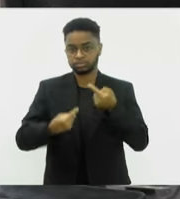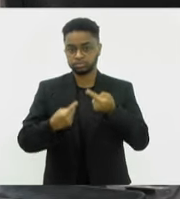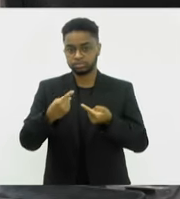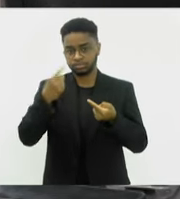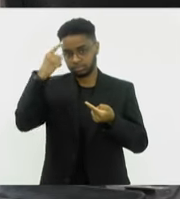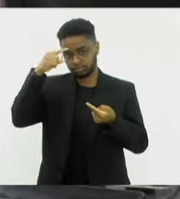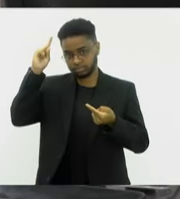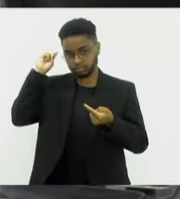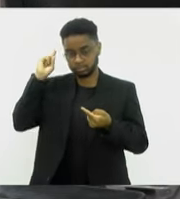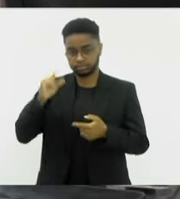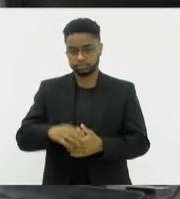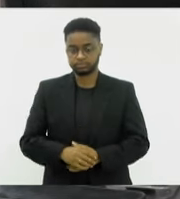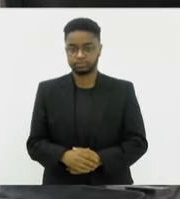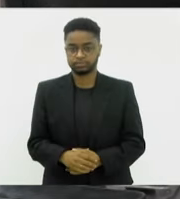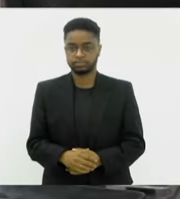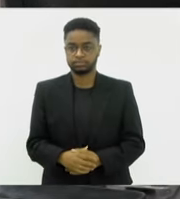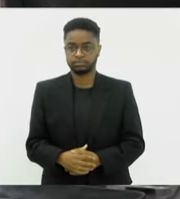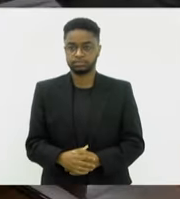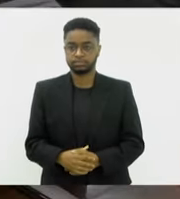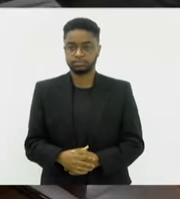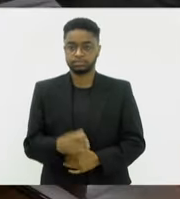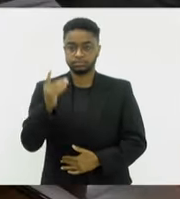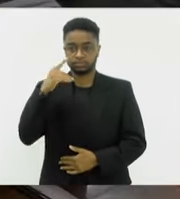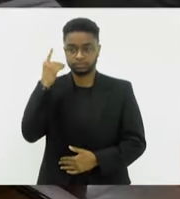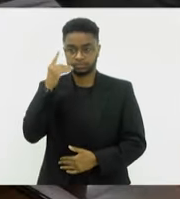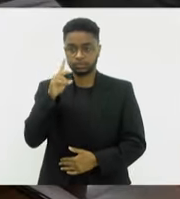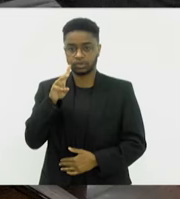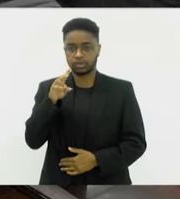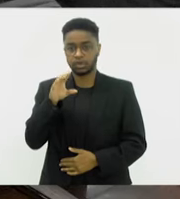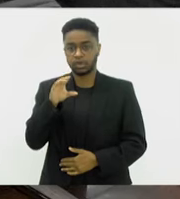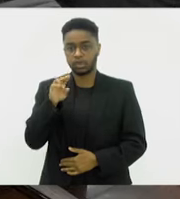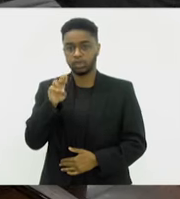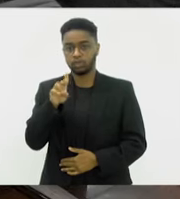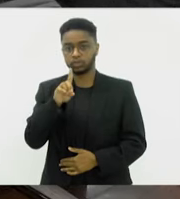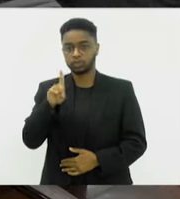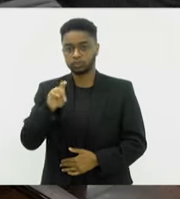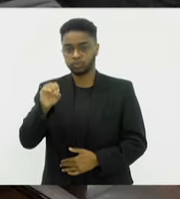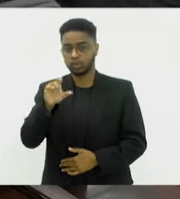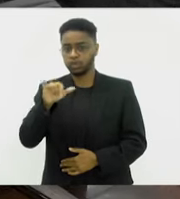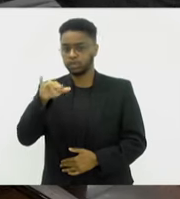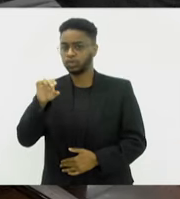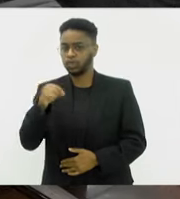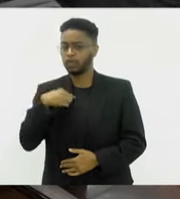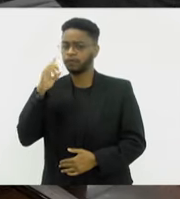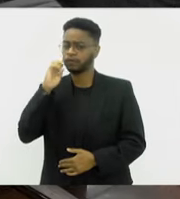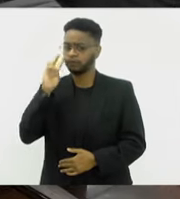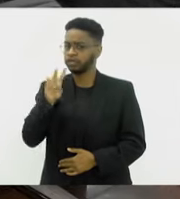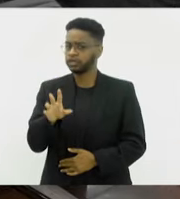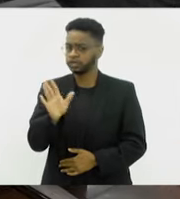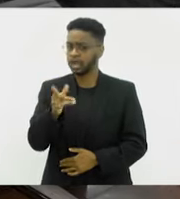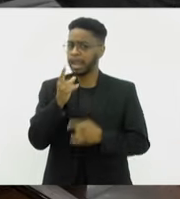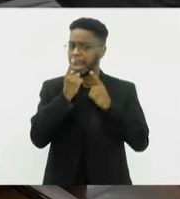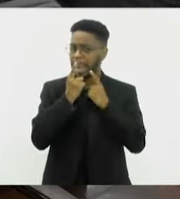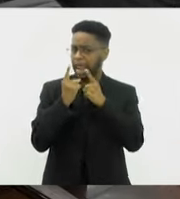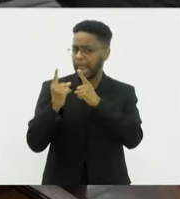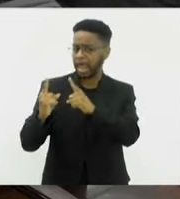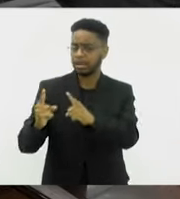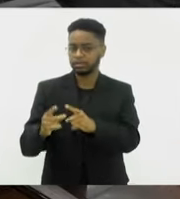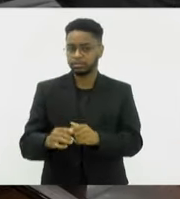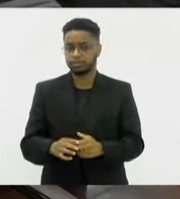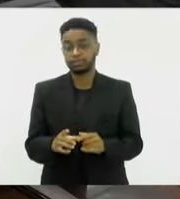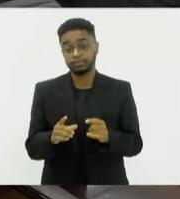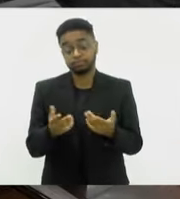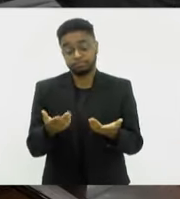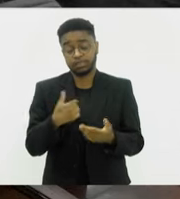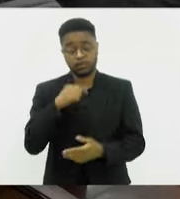anterior. Bem, deputado Cozzolino, uma vez eu vi eles bravejando contra eu vi isso. Reclamando também disso e com razão. Sobre